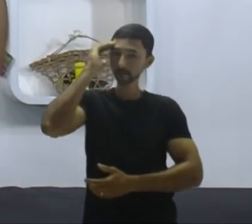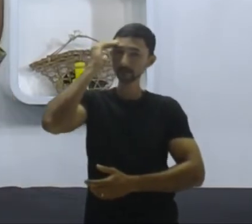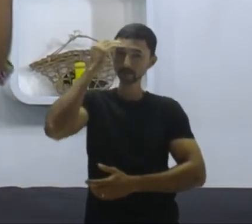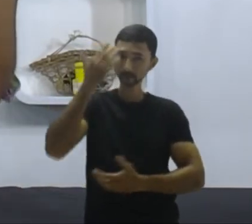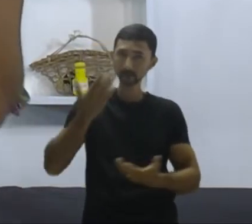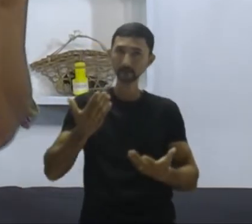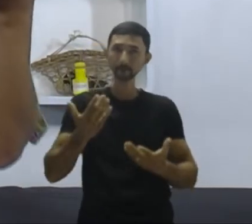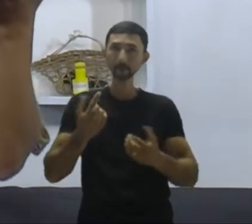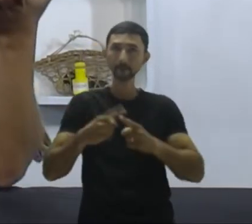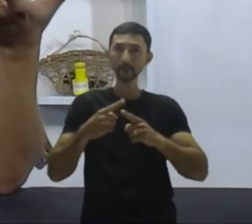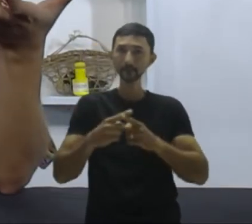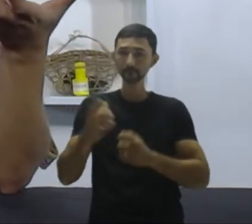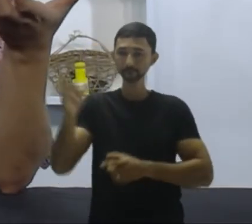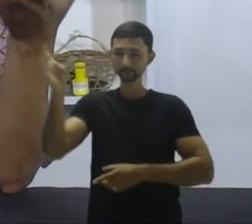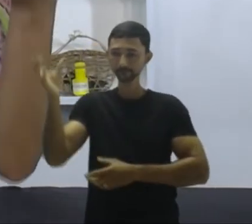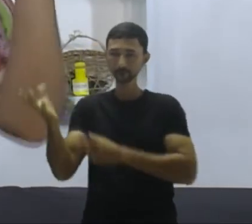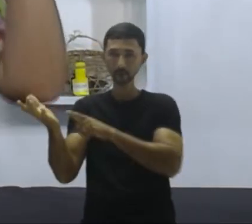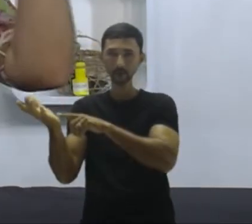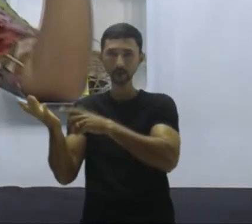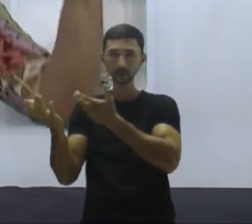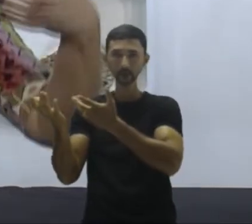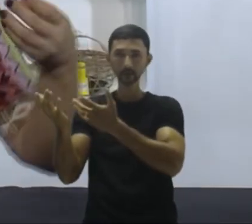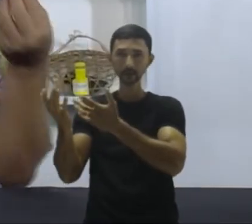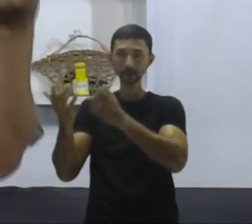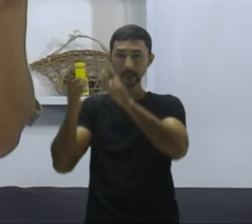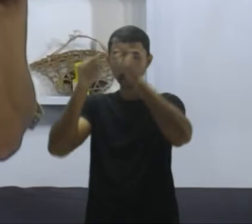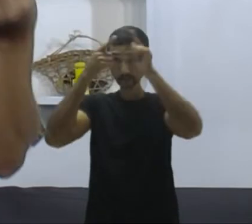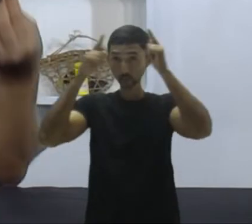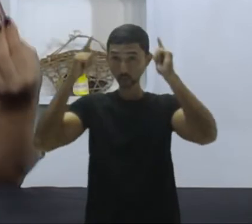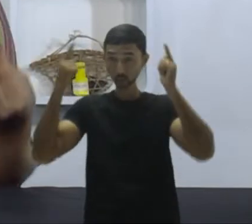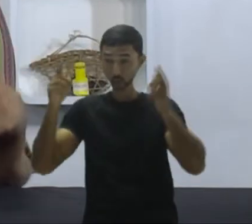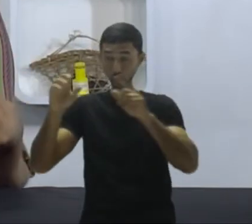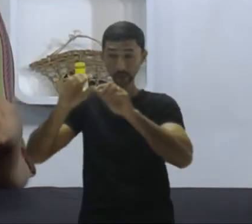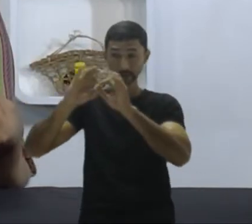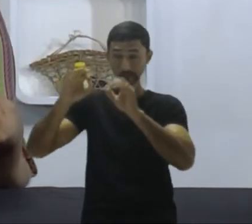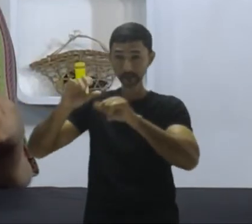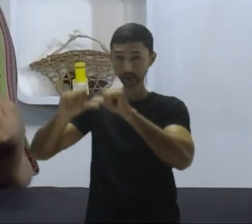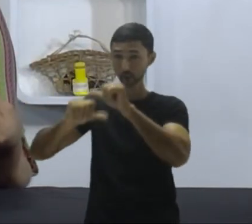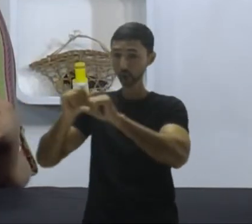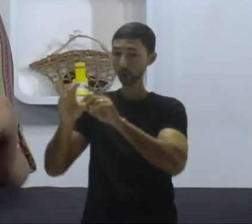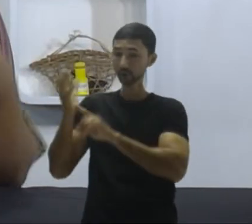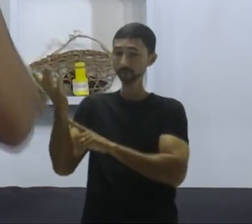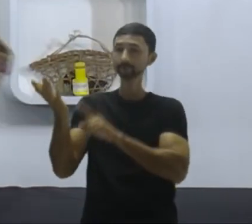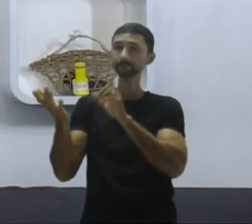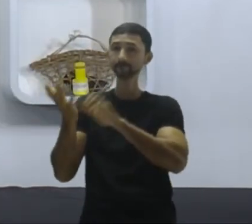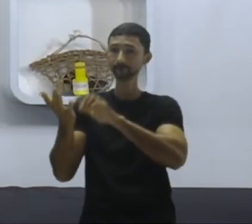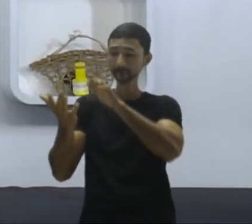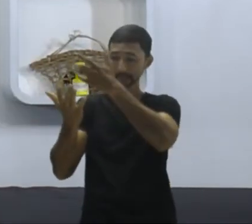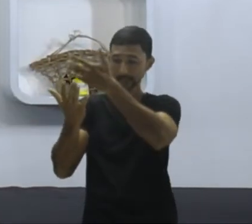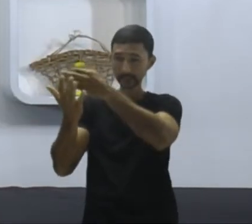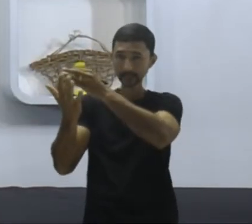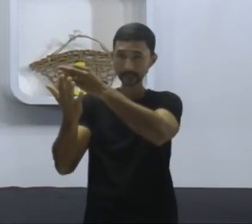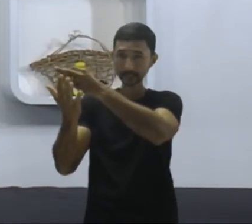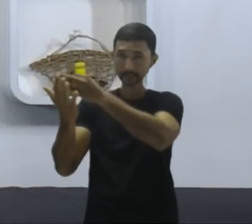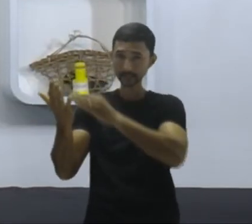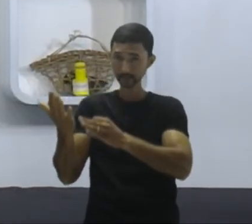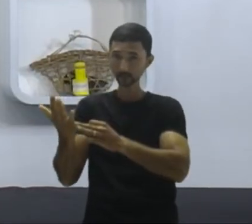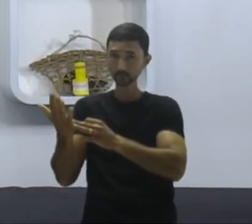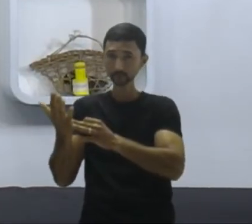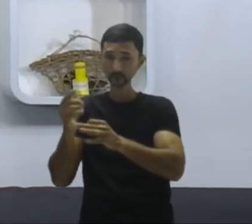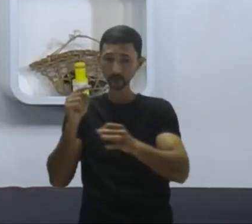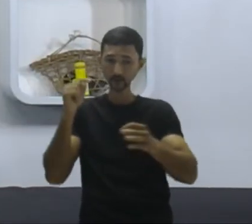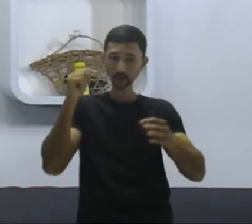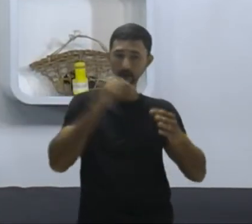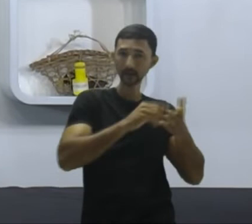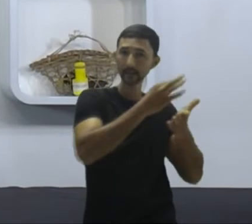Porque nós tínhamos uma estrutura da epopeia feita em versos, certo? E agora, nesse segundo